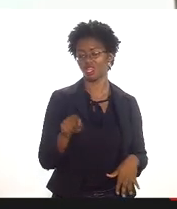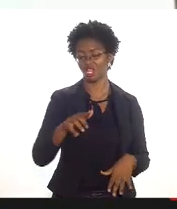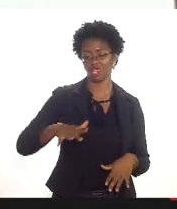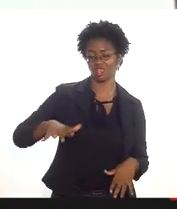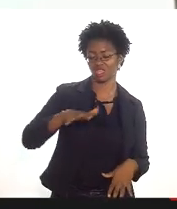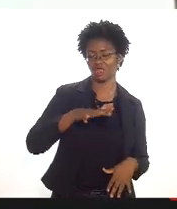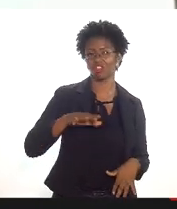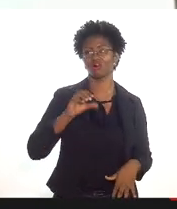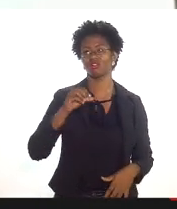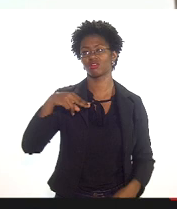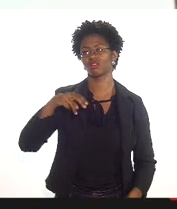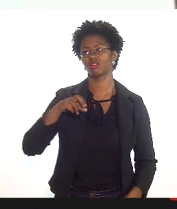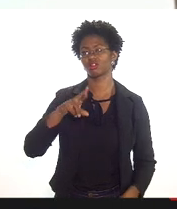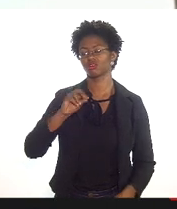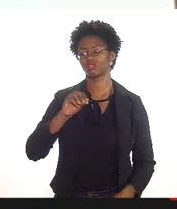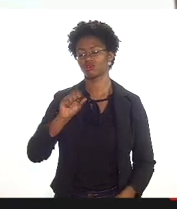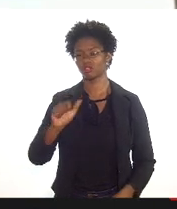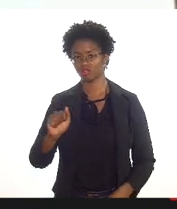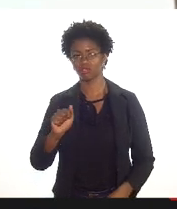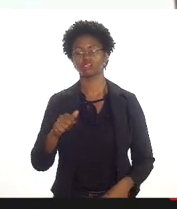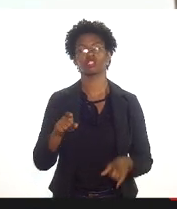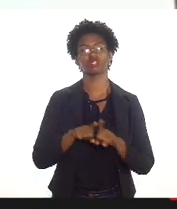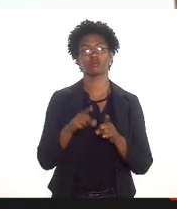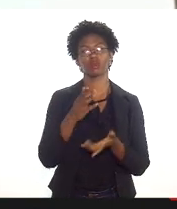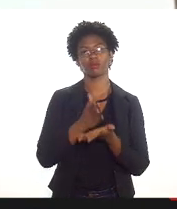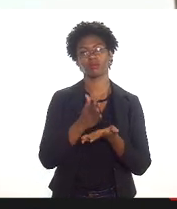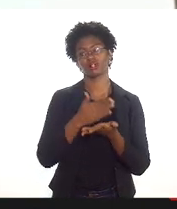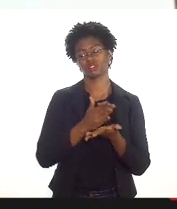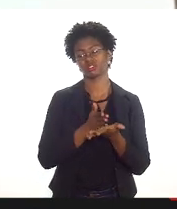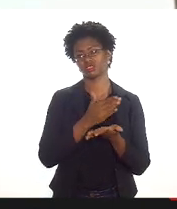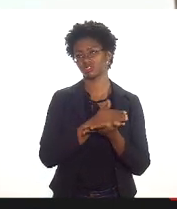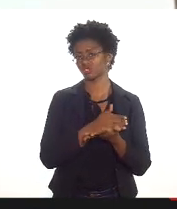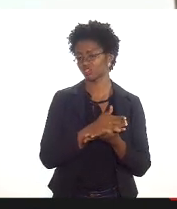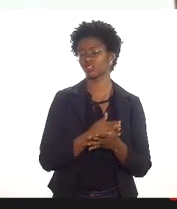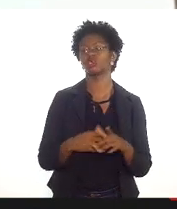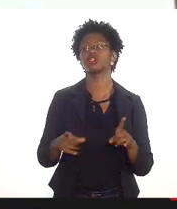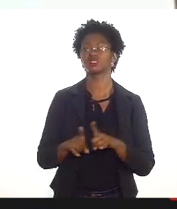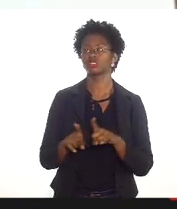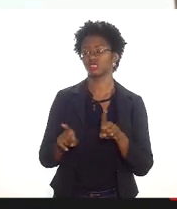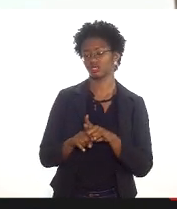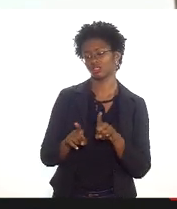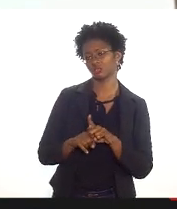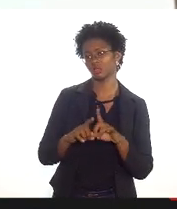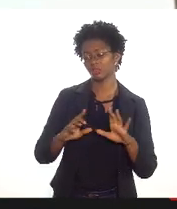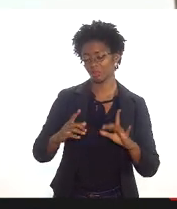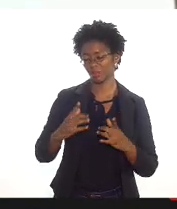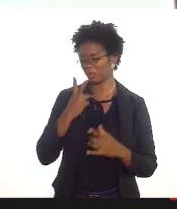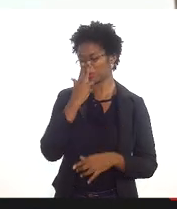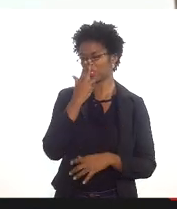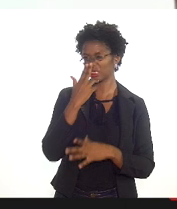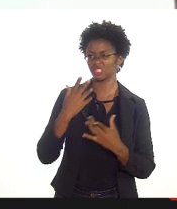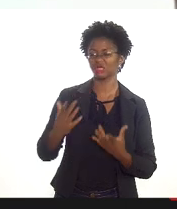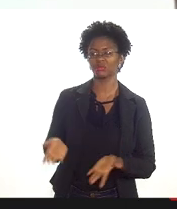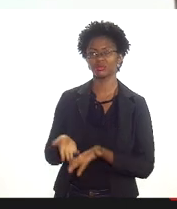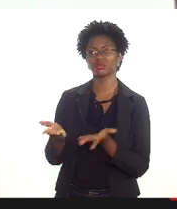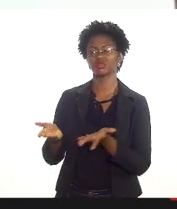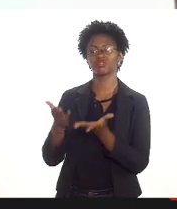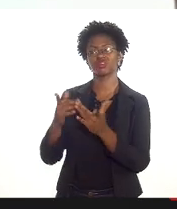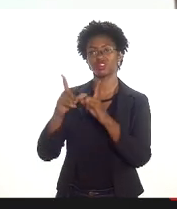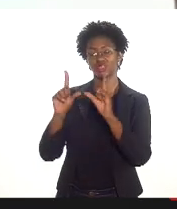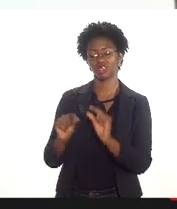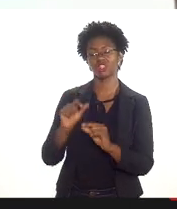onerosas e das partilhas. E, no meu entendimento, também está provocando um esvaziamento da